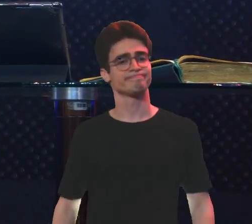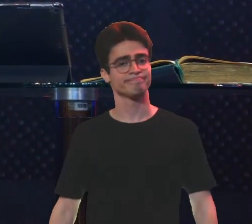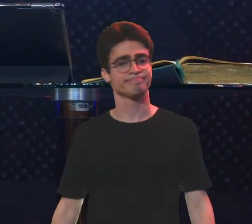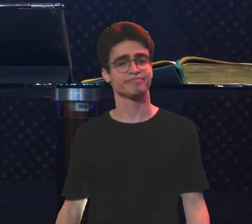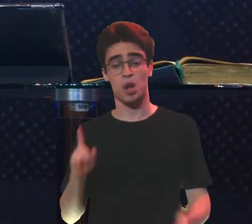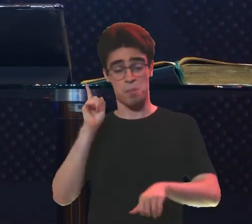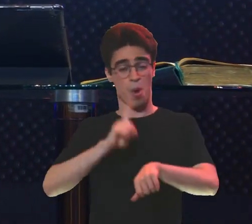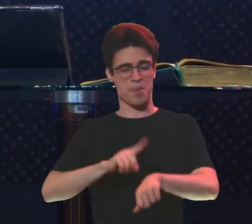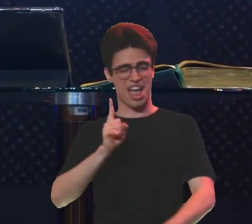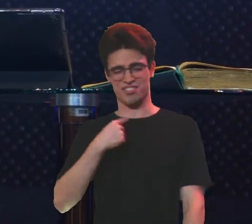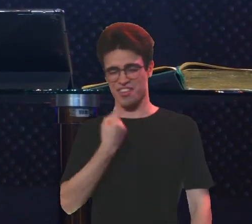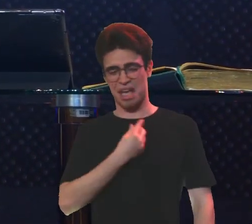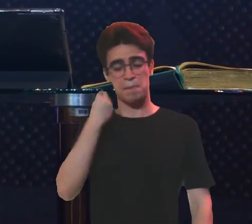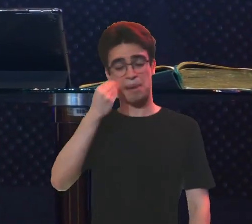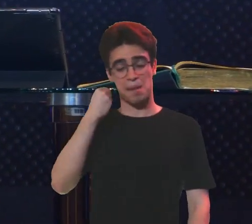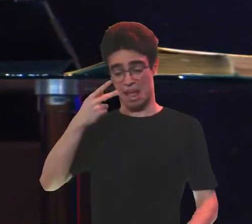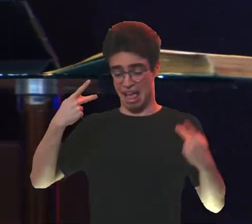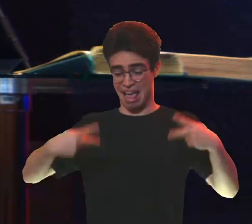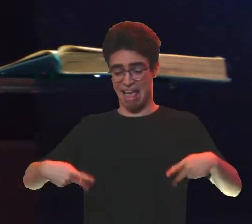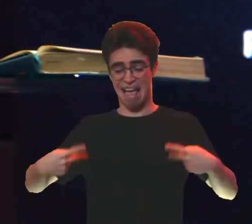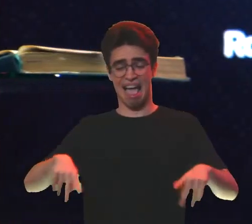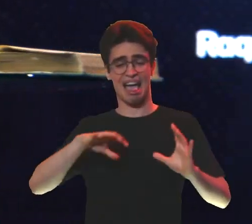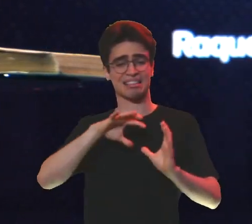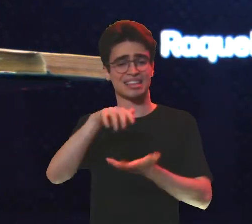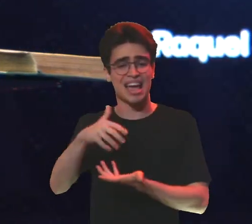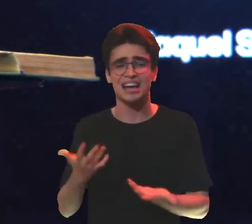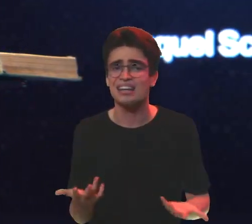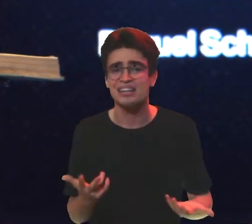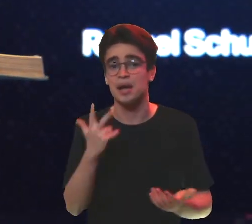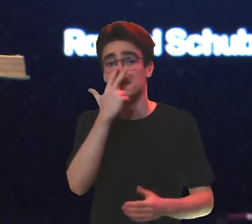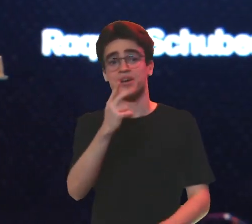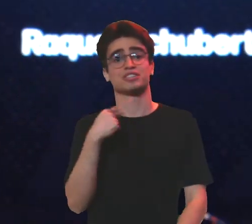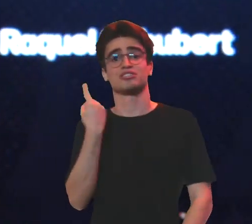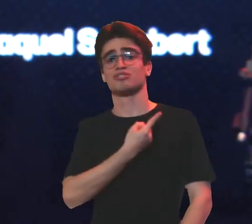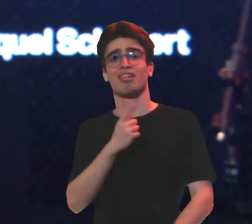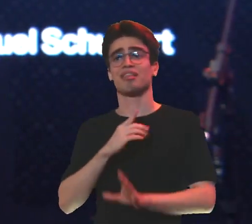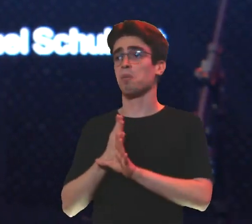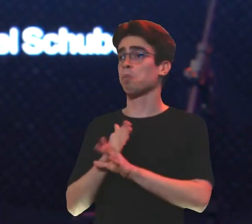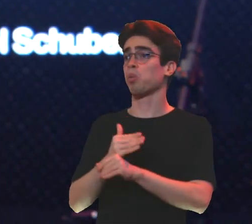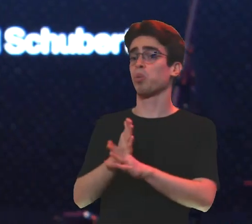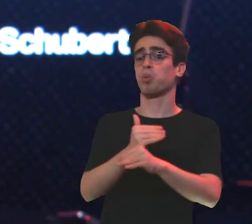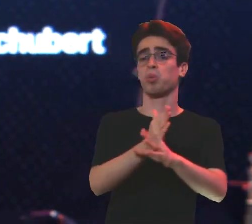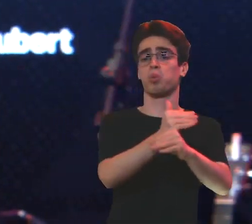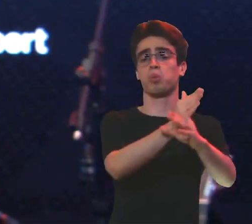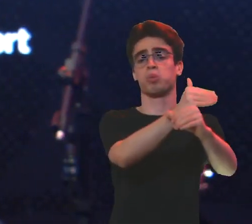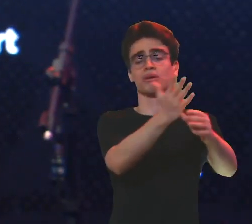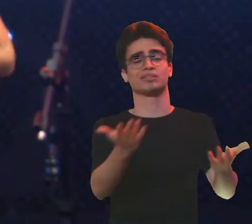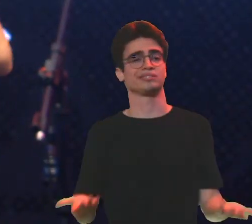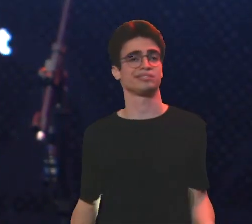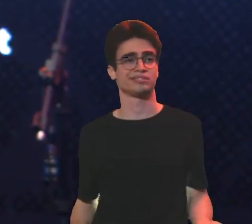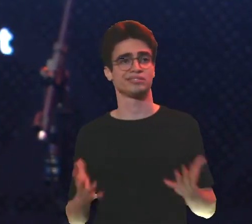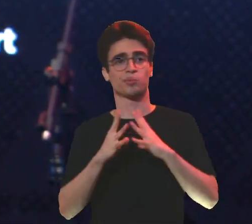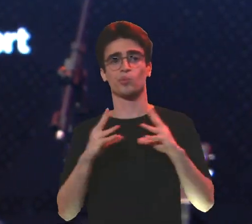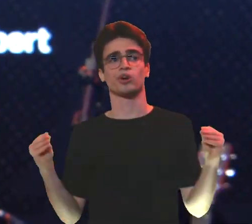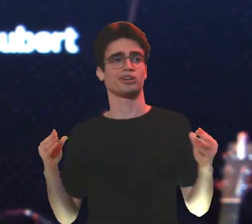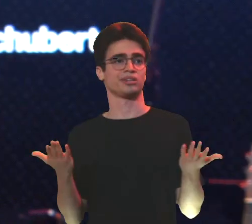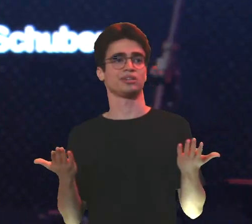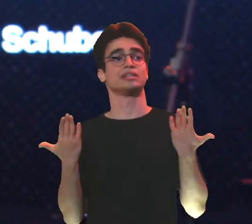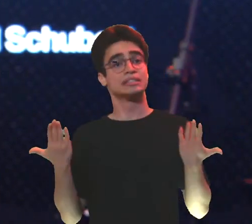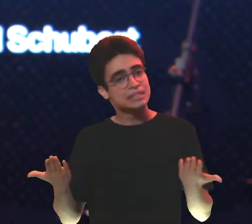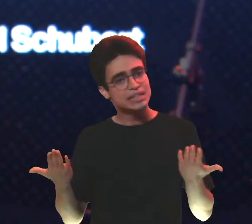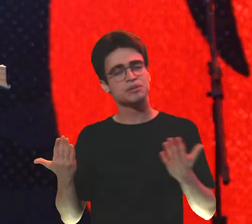vive pelas coisas dessa terra, é como se a gente estivesse correndo atrás de nada. E foi nessa época que eu